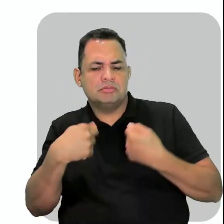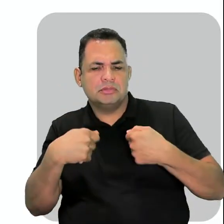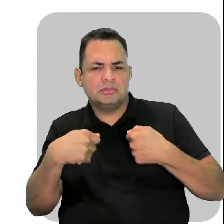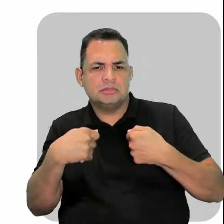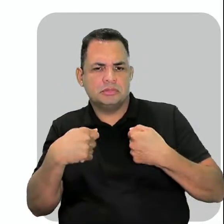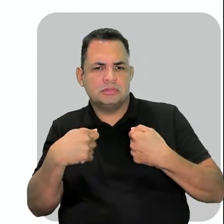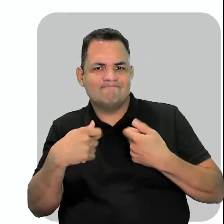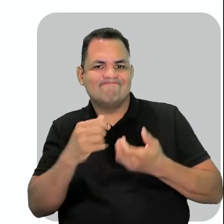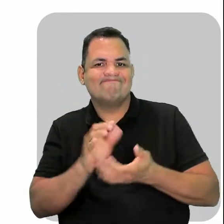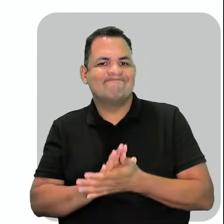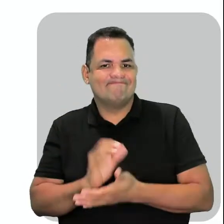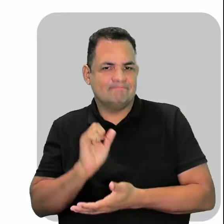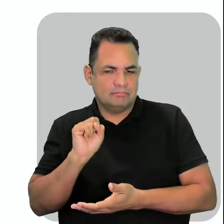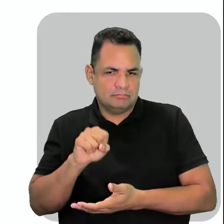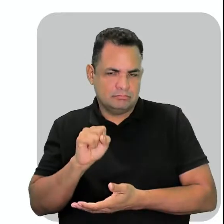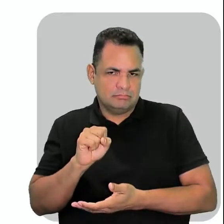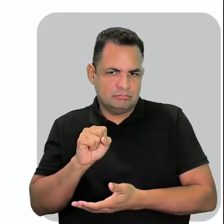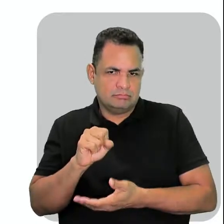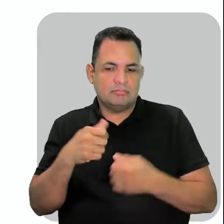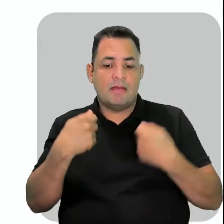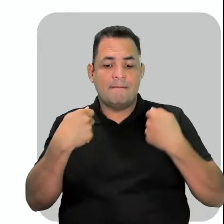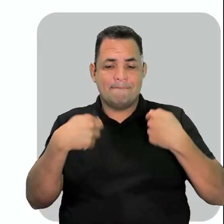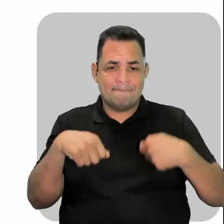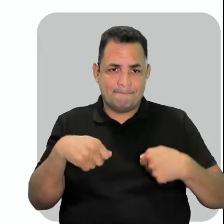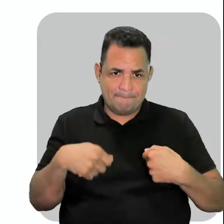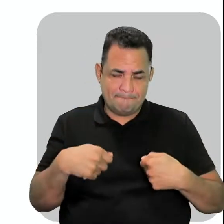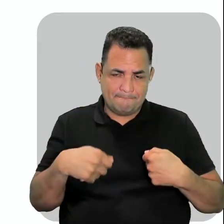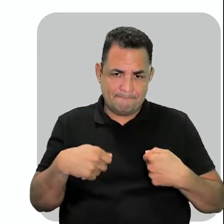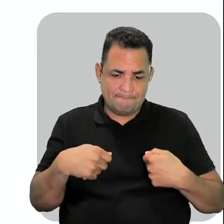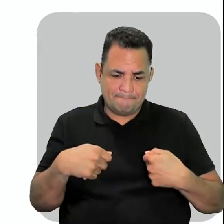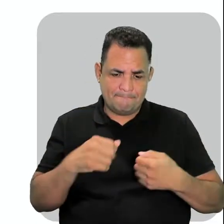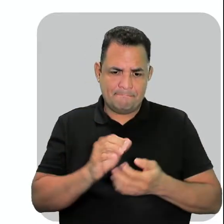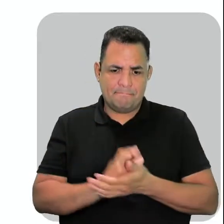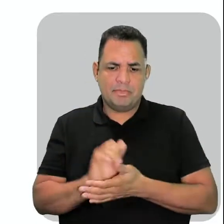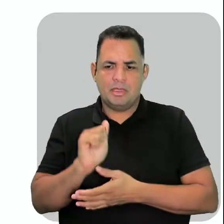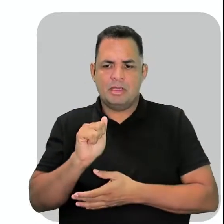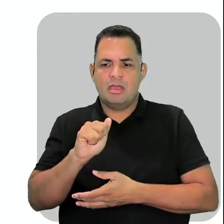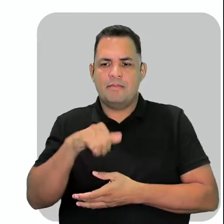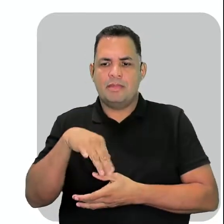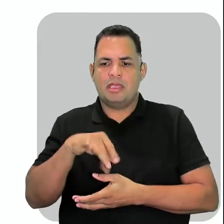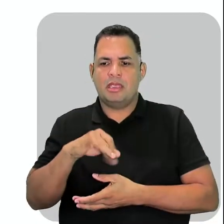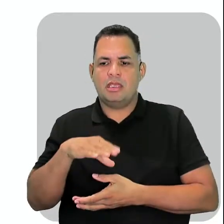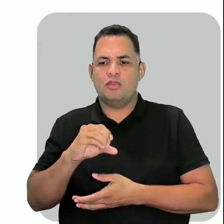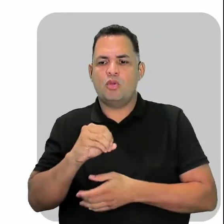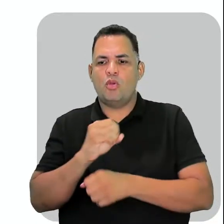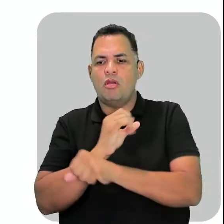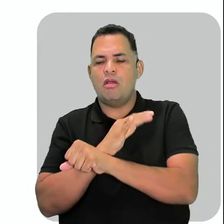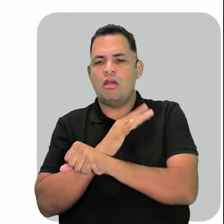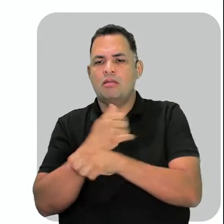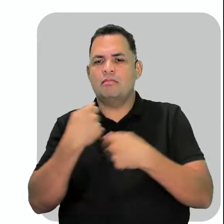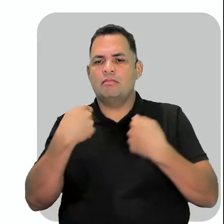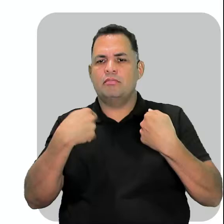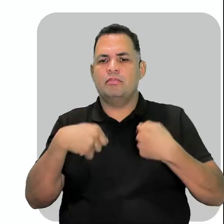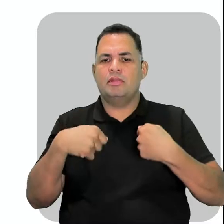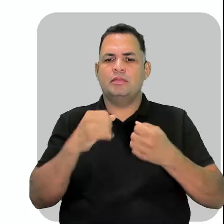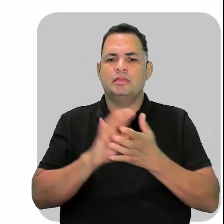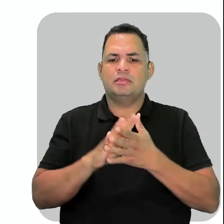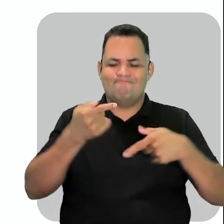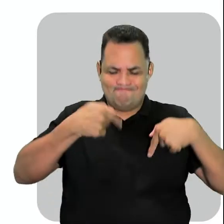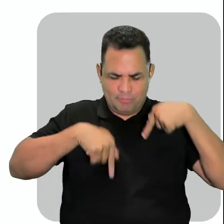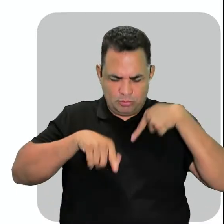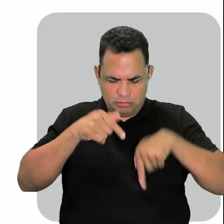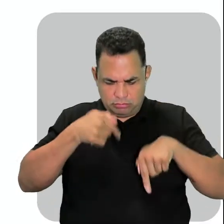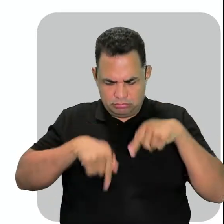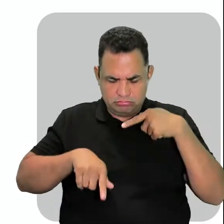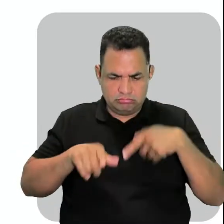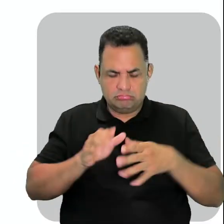deles? Exatamente. Nós precisamos desses aminoácidos para poder manter o nosso